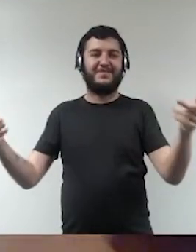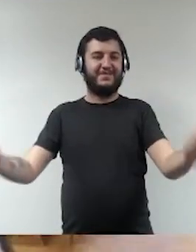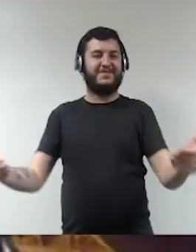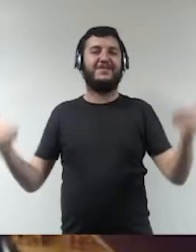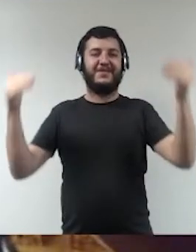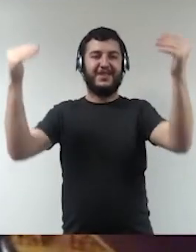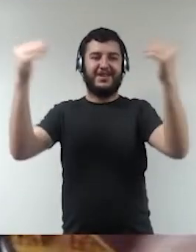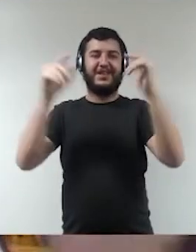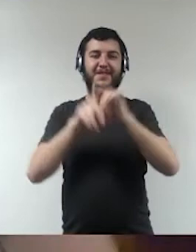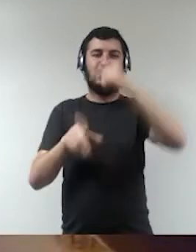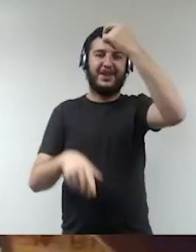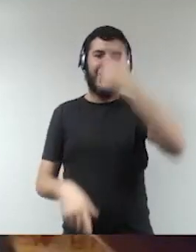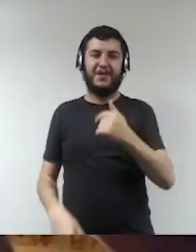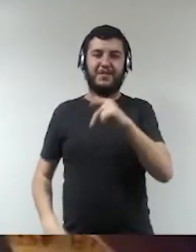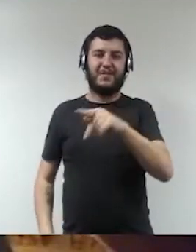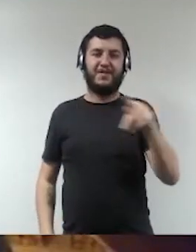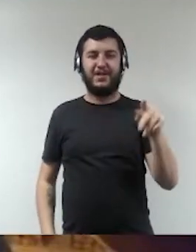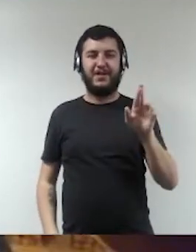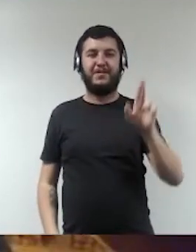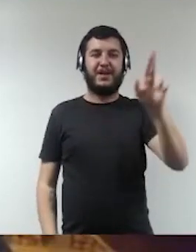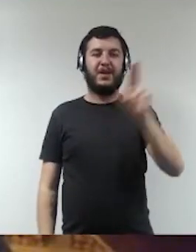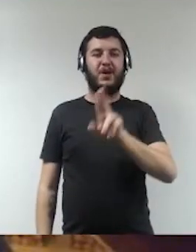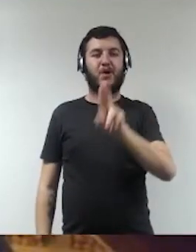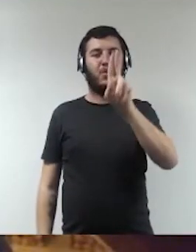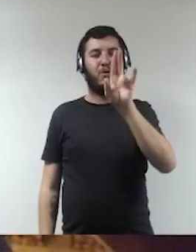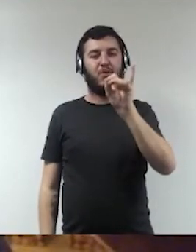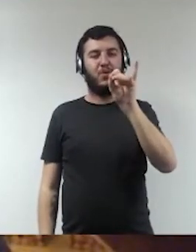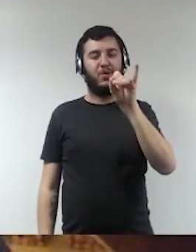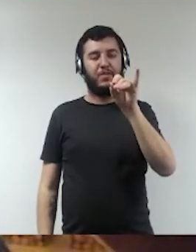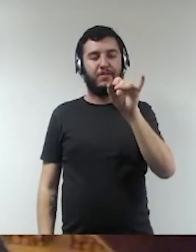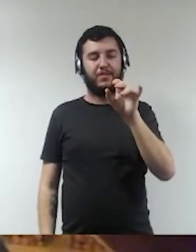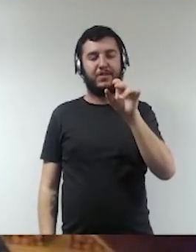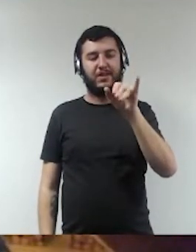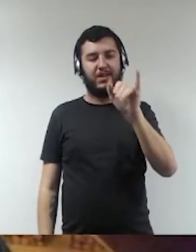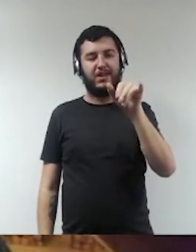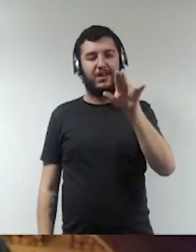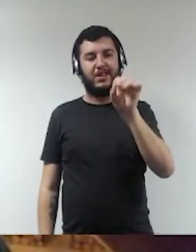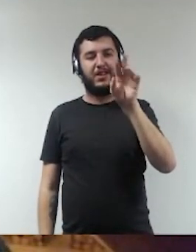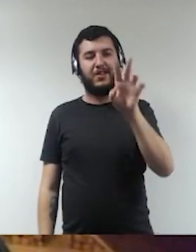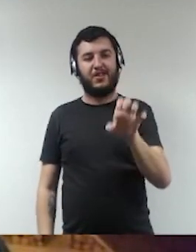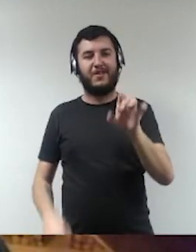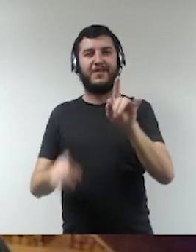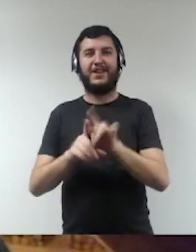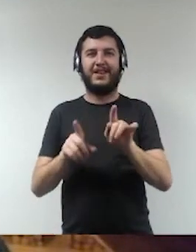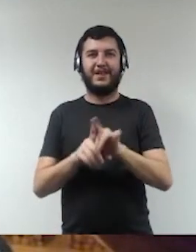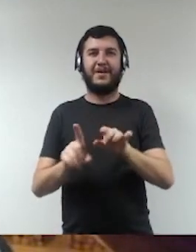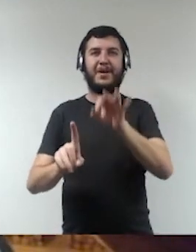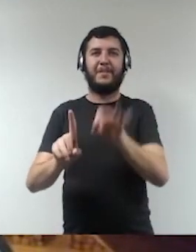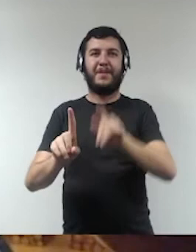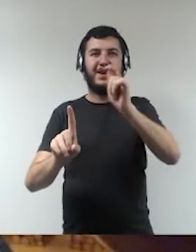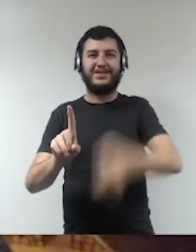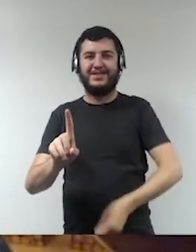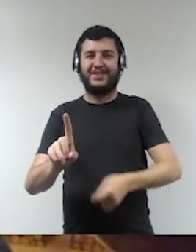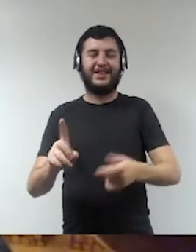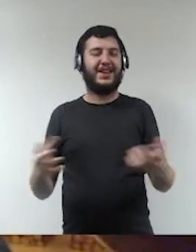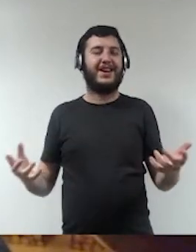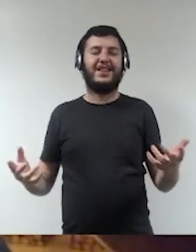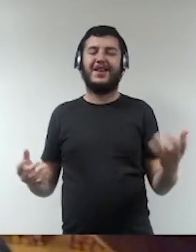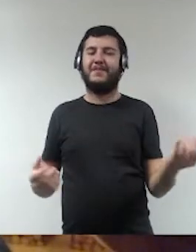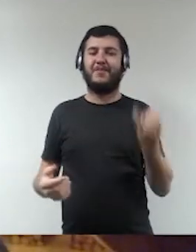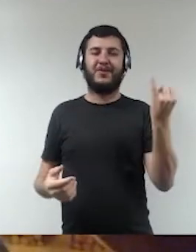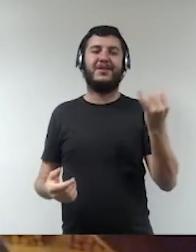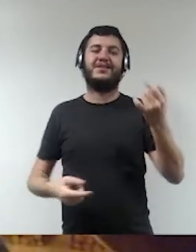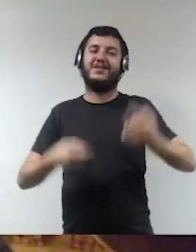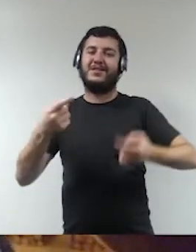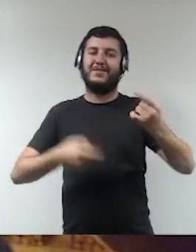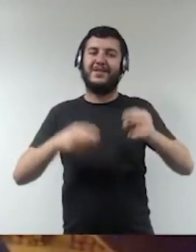e como professora da Uninove, também como magistrada, para nós é realmente uma grande oportunidade de debater sobre esse tema. Muito obrigada,